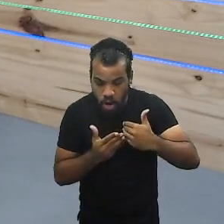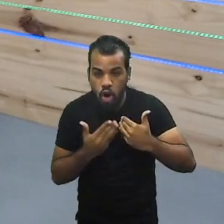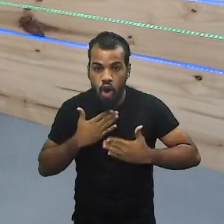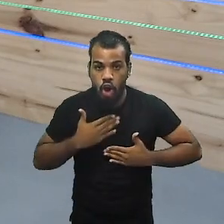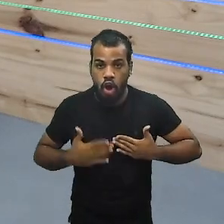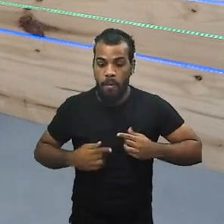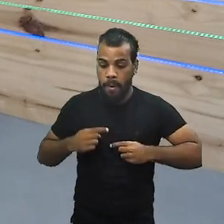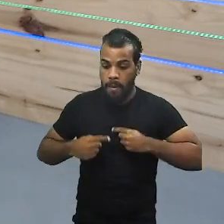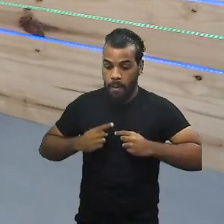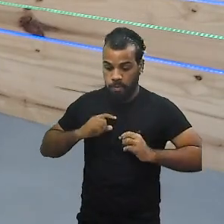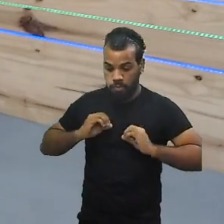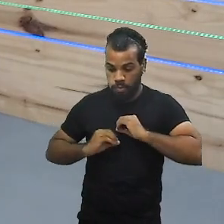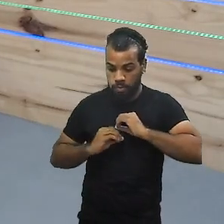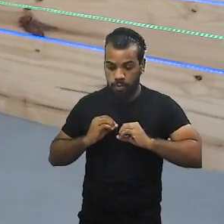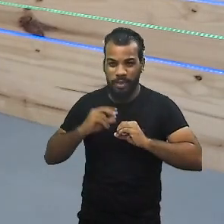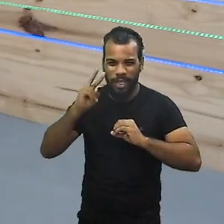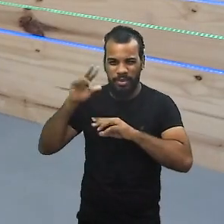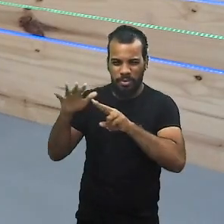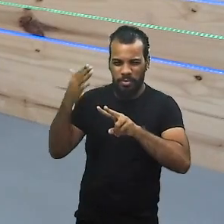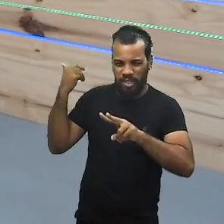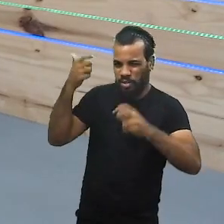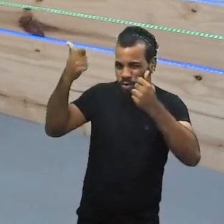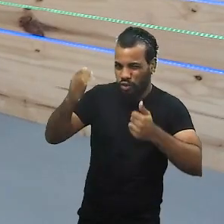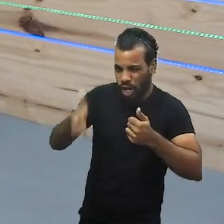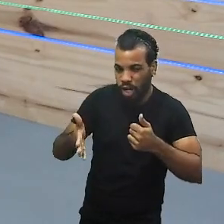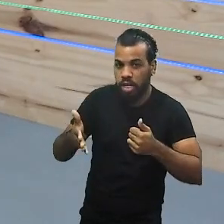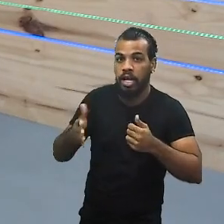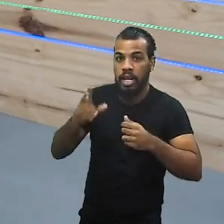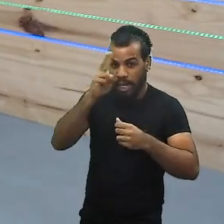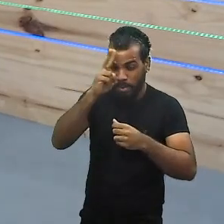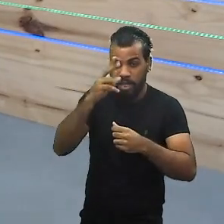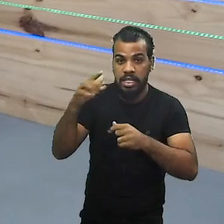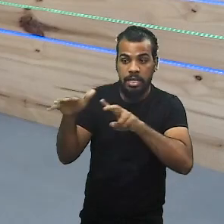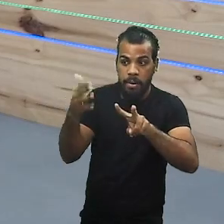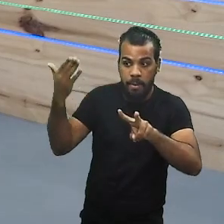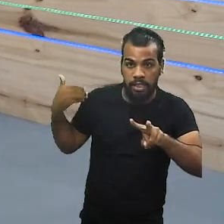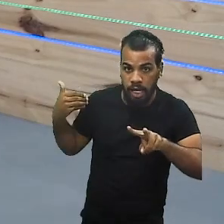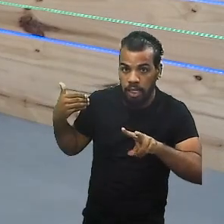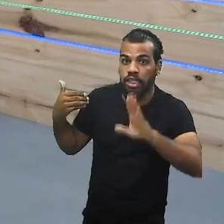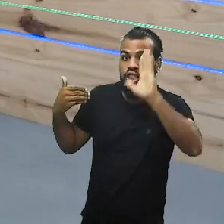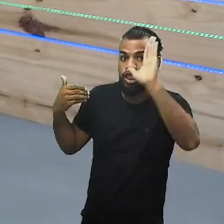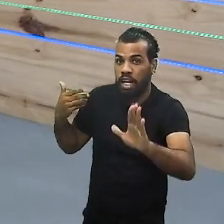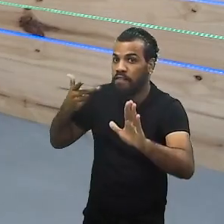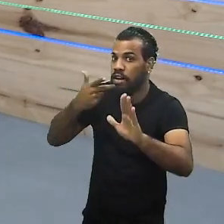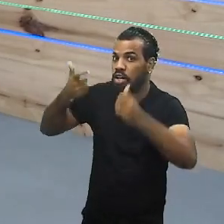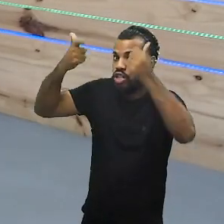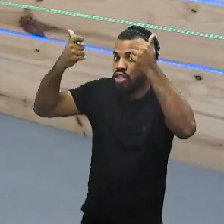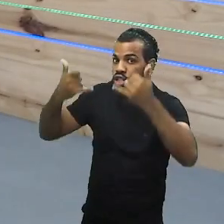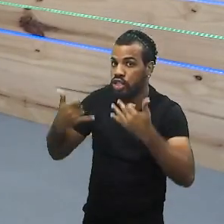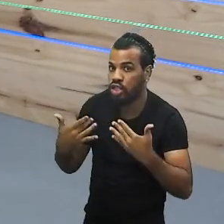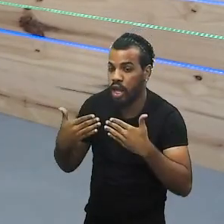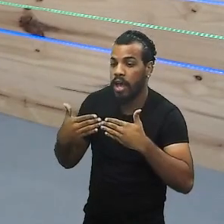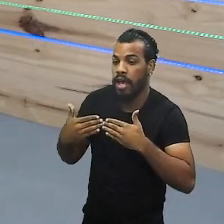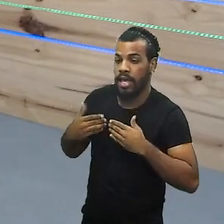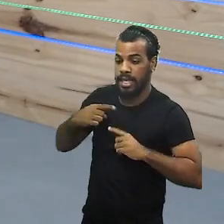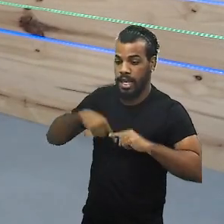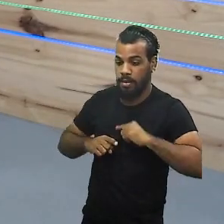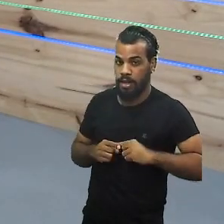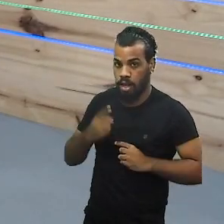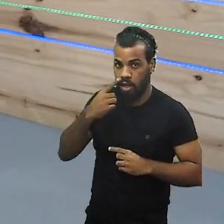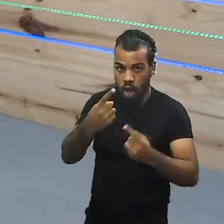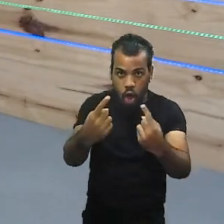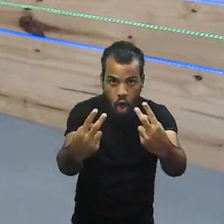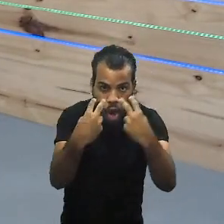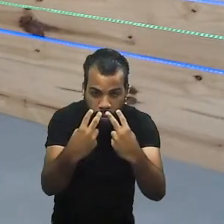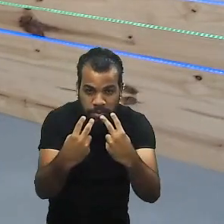que a gente viu na semana passada. Porque lembrem que na semana passada a gente falou da evolução molecular ou evolução química. Ei, olha para